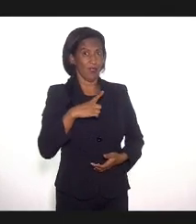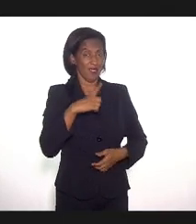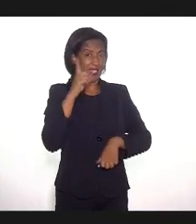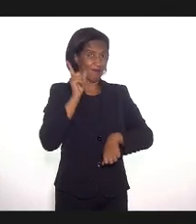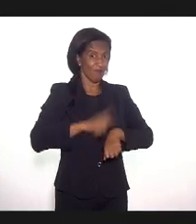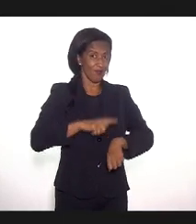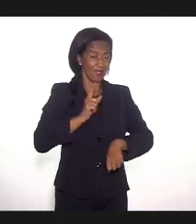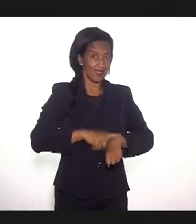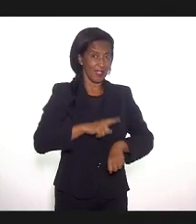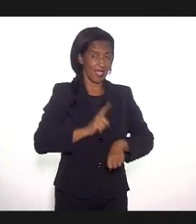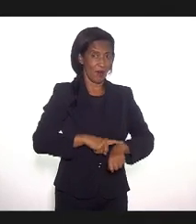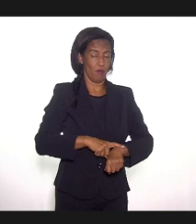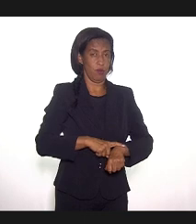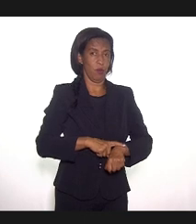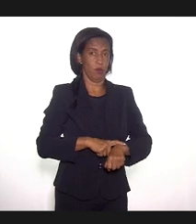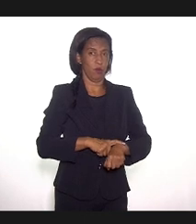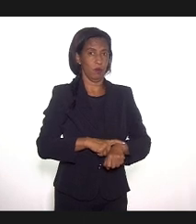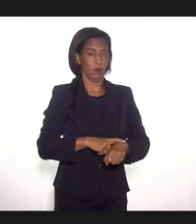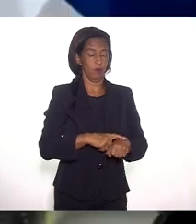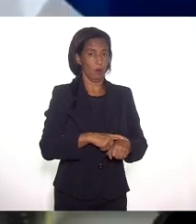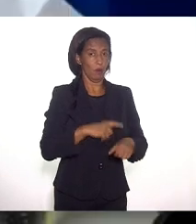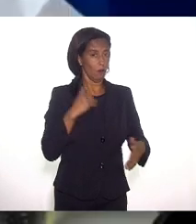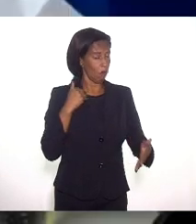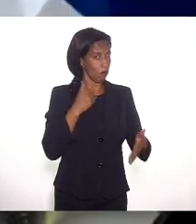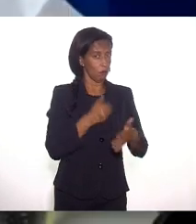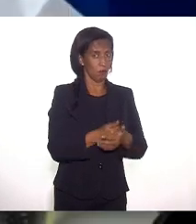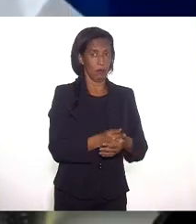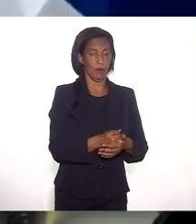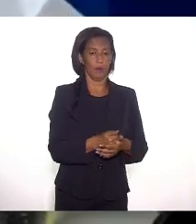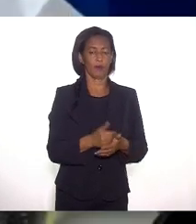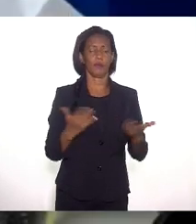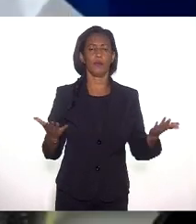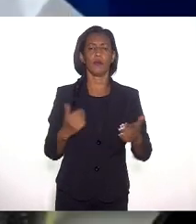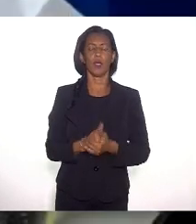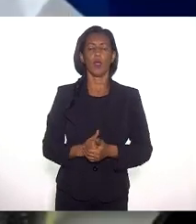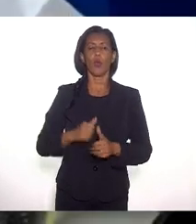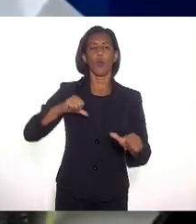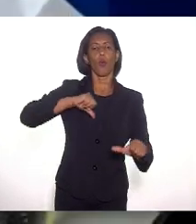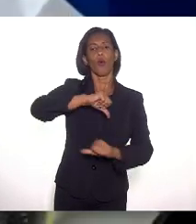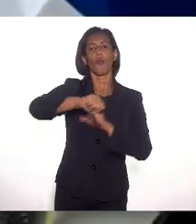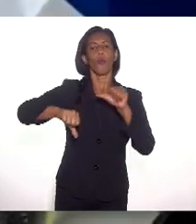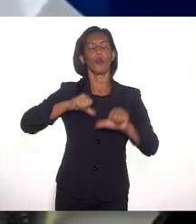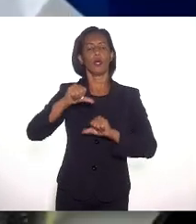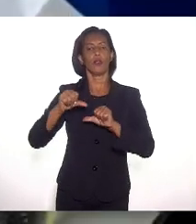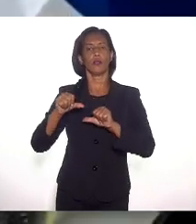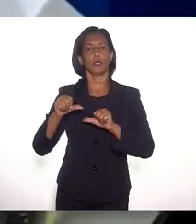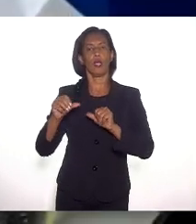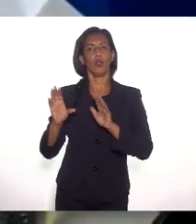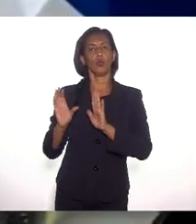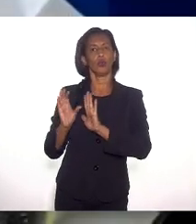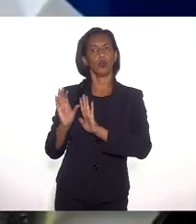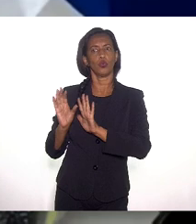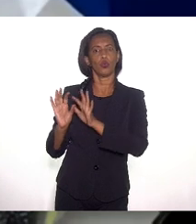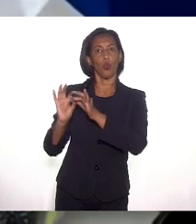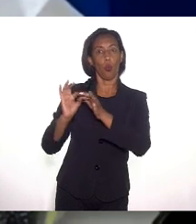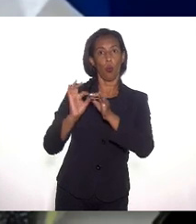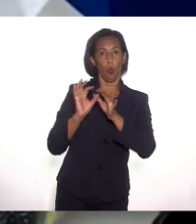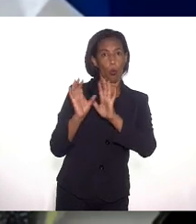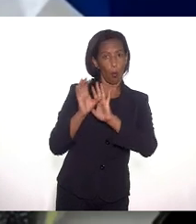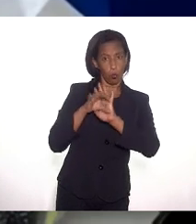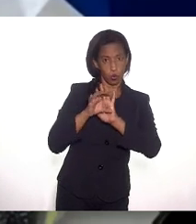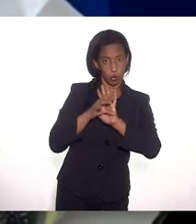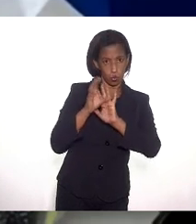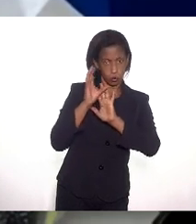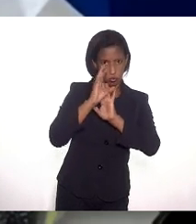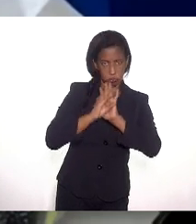de tempo. Exatamente, portanto, é muito interessante. Quanto às mudanças de conteúdo sobre a matéria que o deputado Luiz